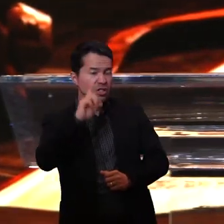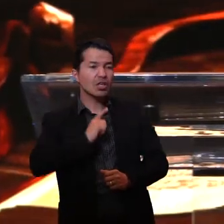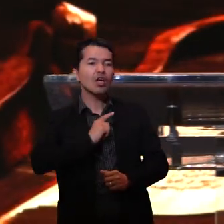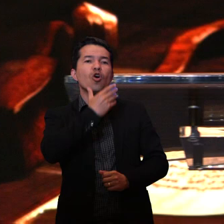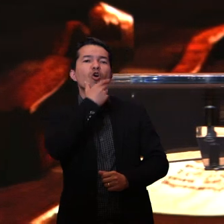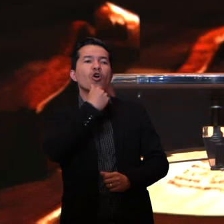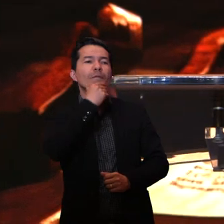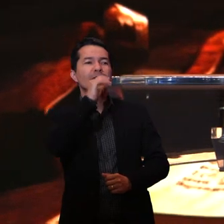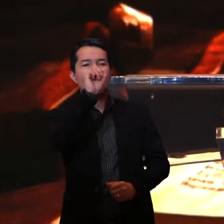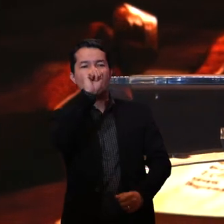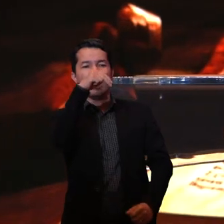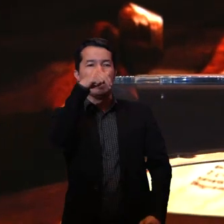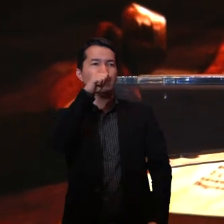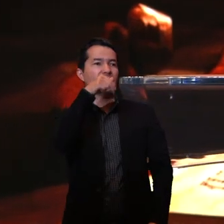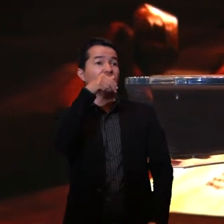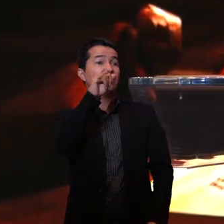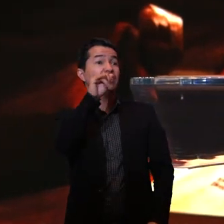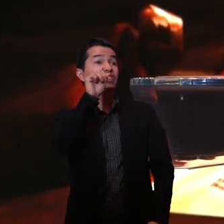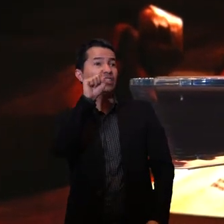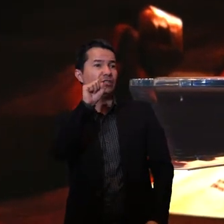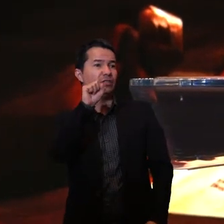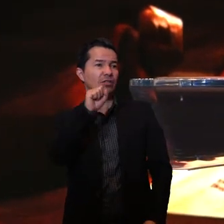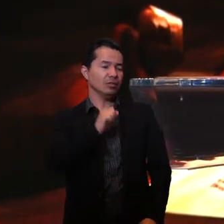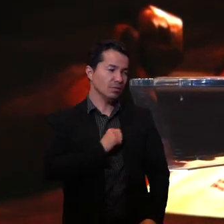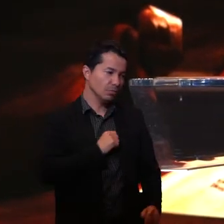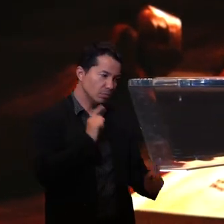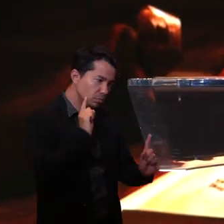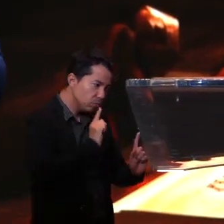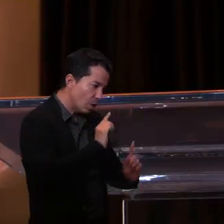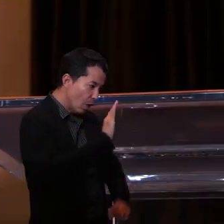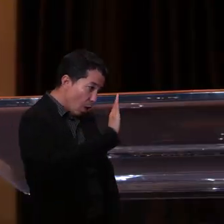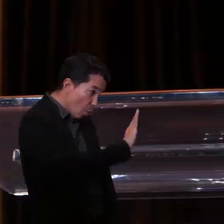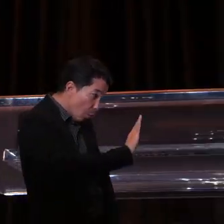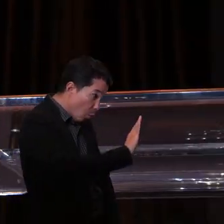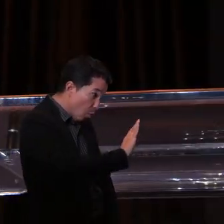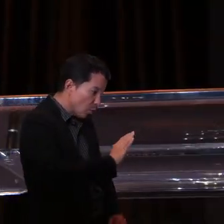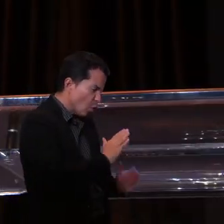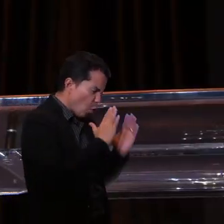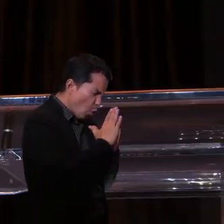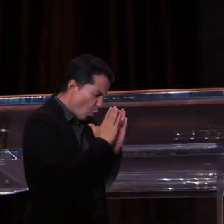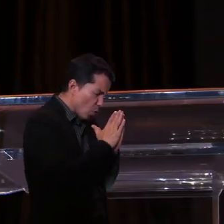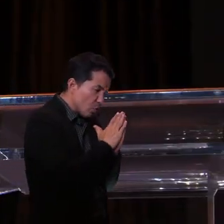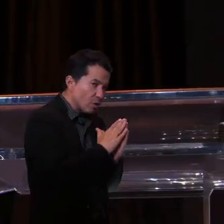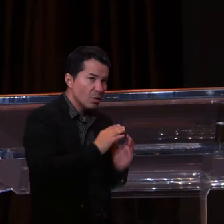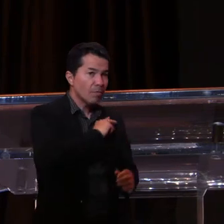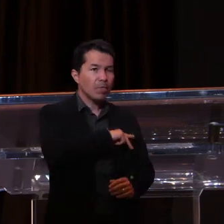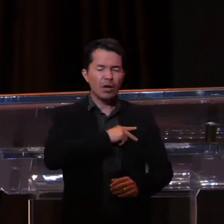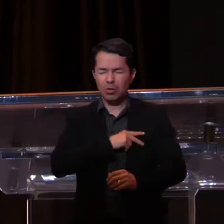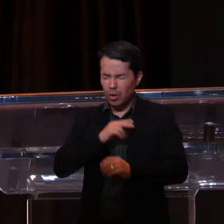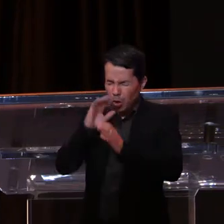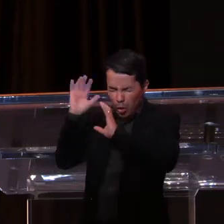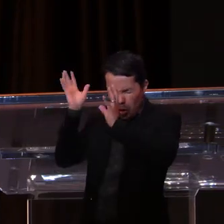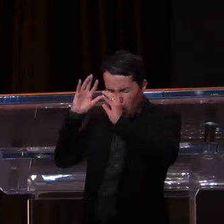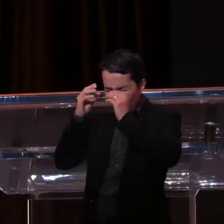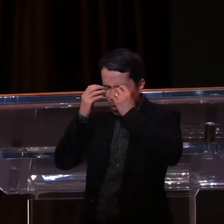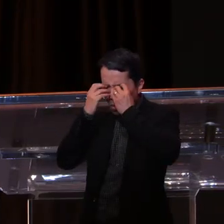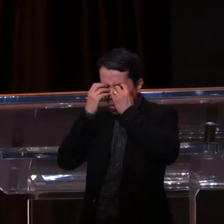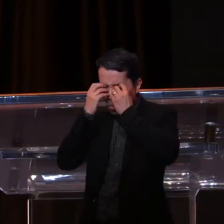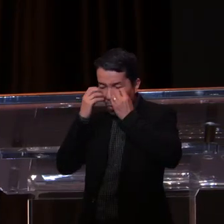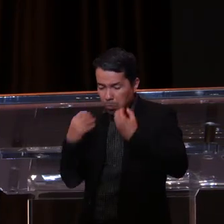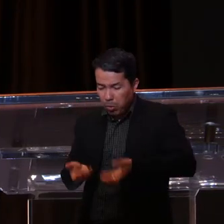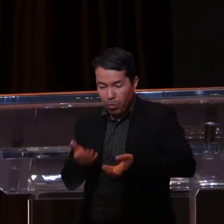que ele tinha escamas nos seus olhos, porque ele não era capaz de ver a sua